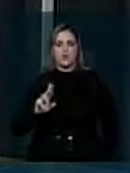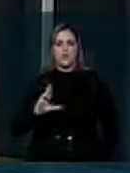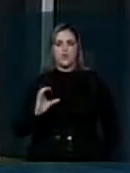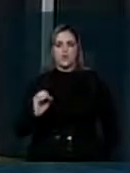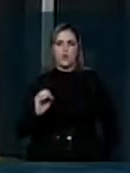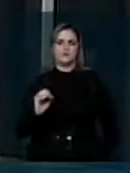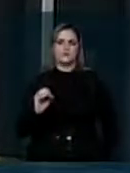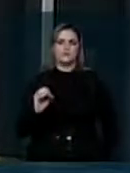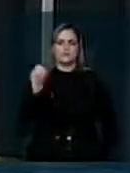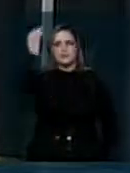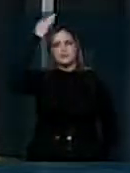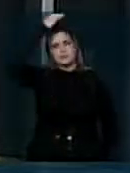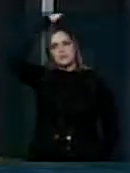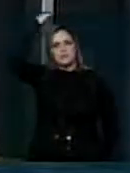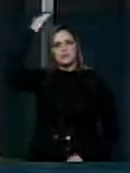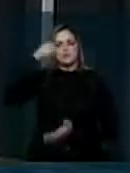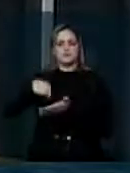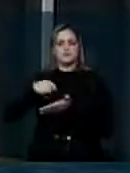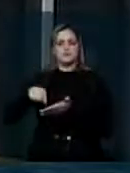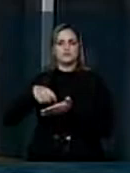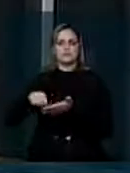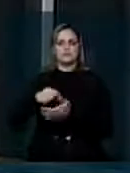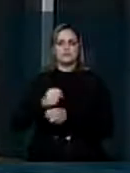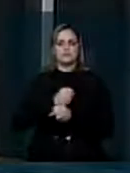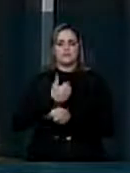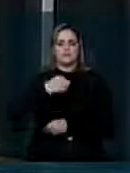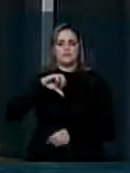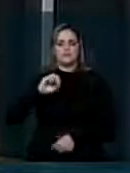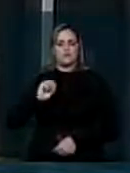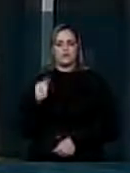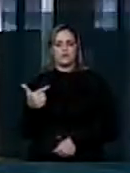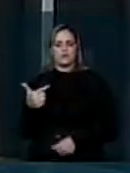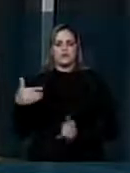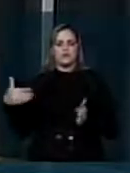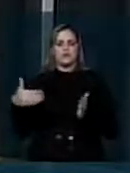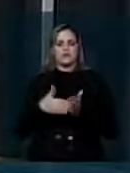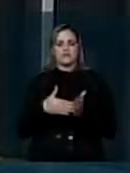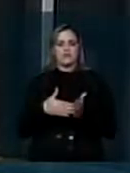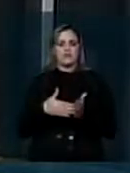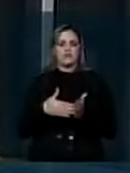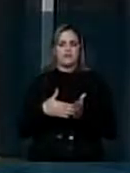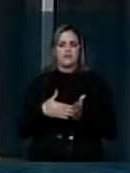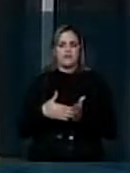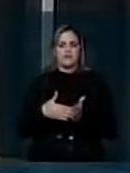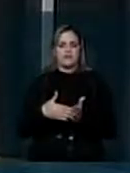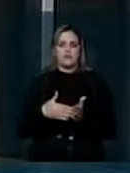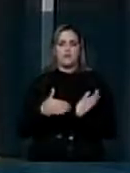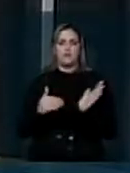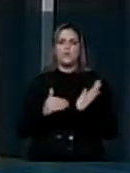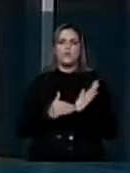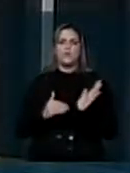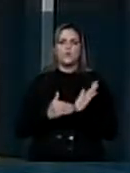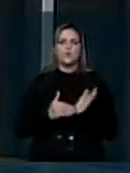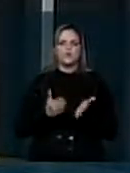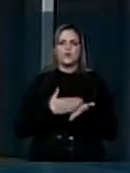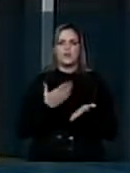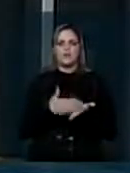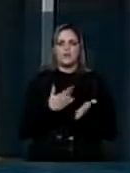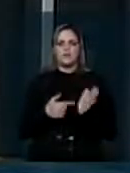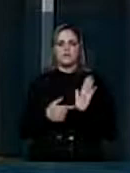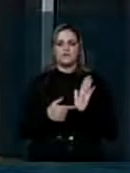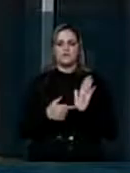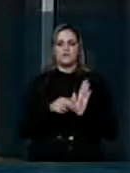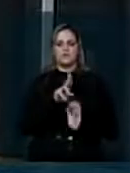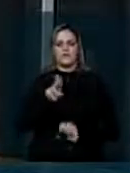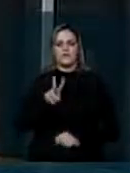começou a escrever em cerca de 82, até chegar no último livrinho, que é esse, A